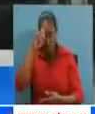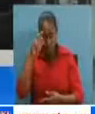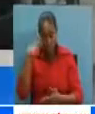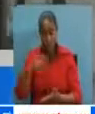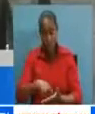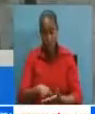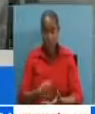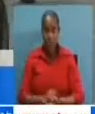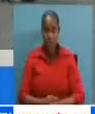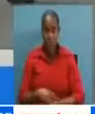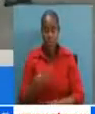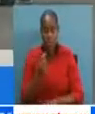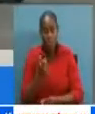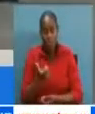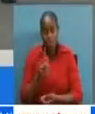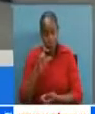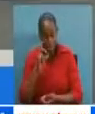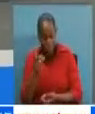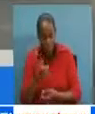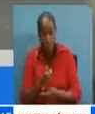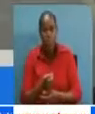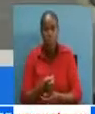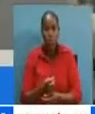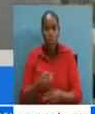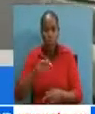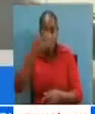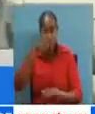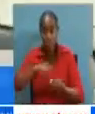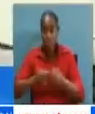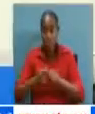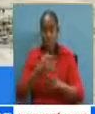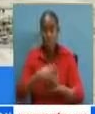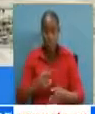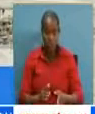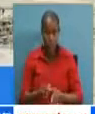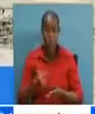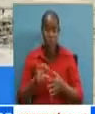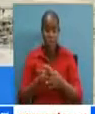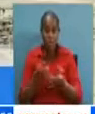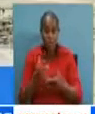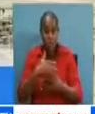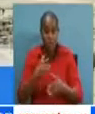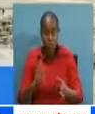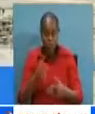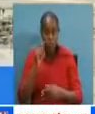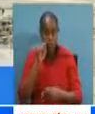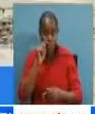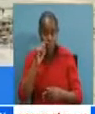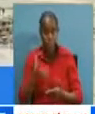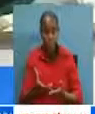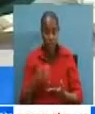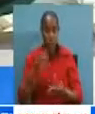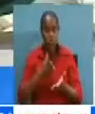e insuficiência da procura como principais constrangimentos do setor relativamente ao sector do turismo a